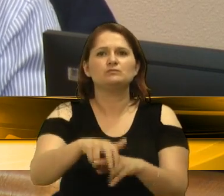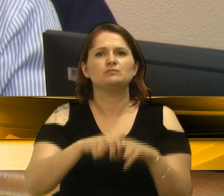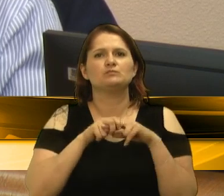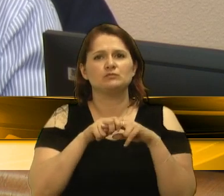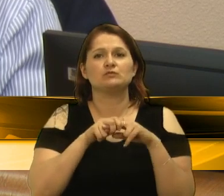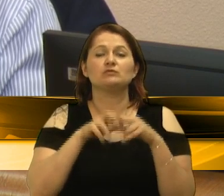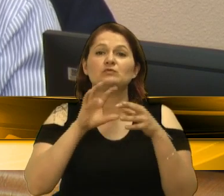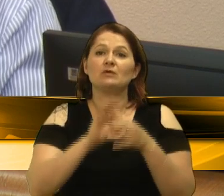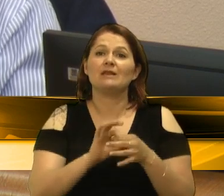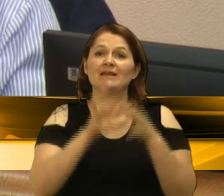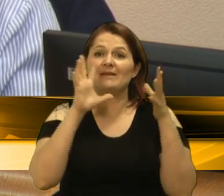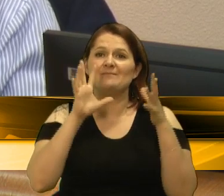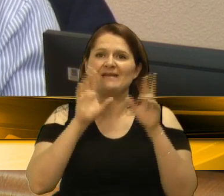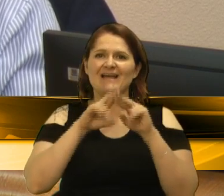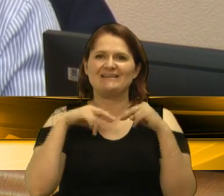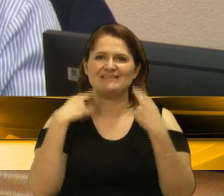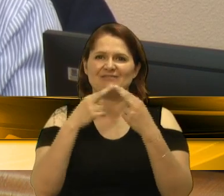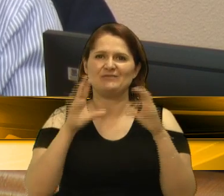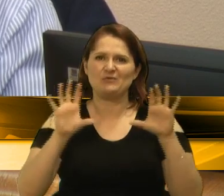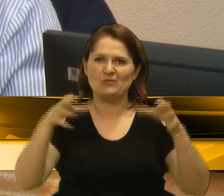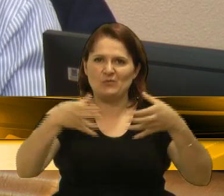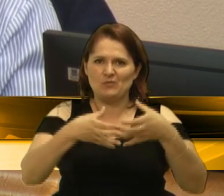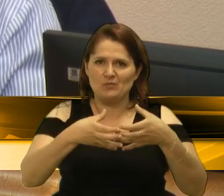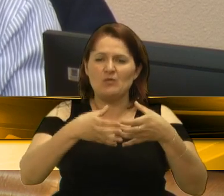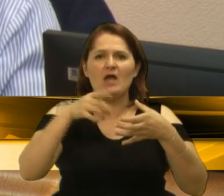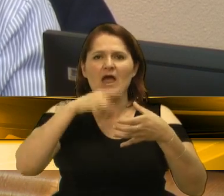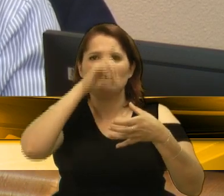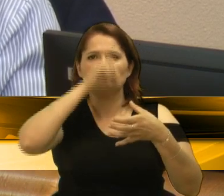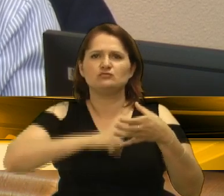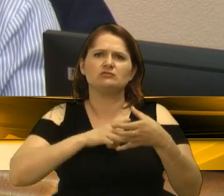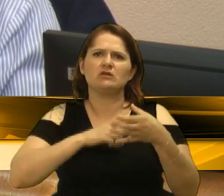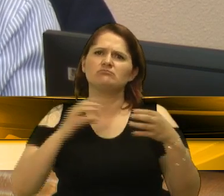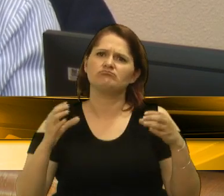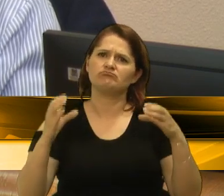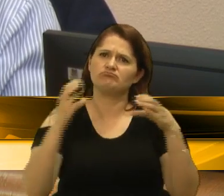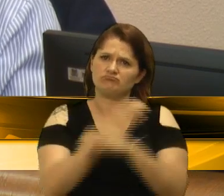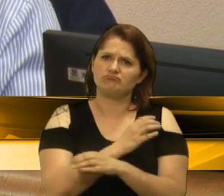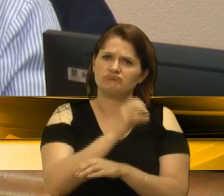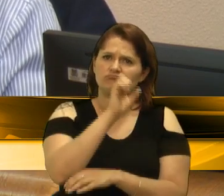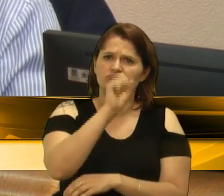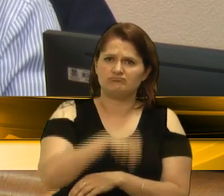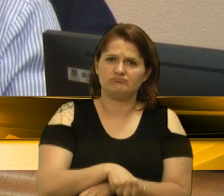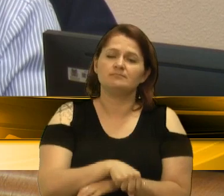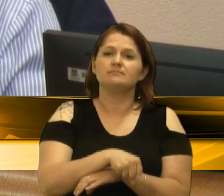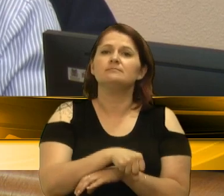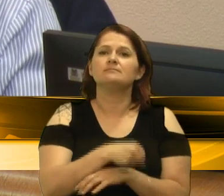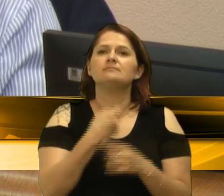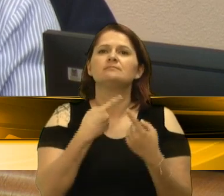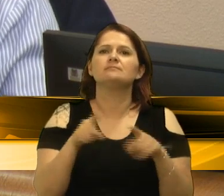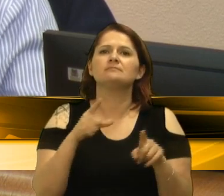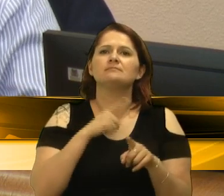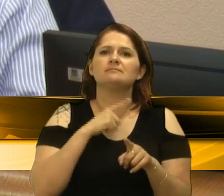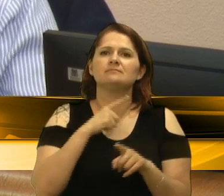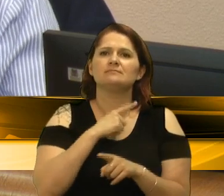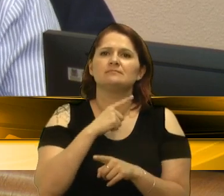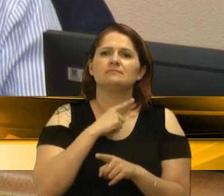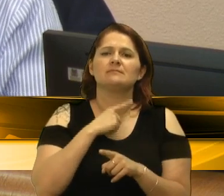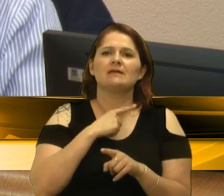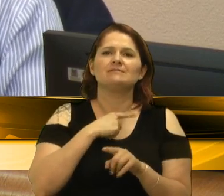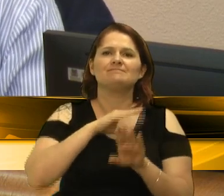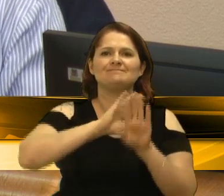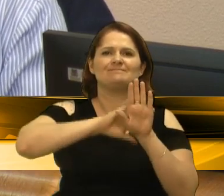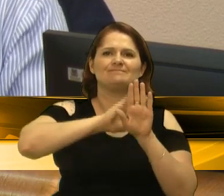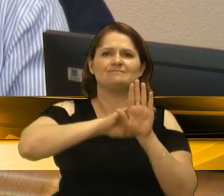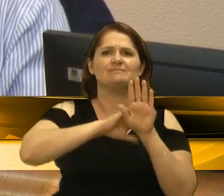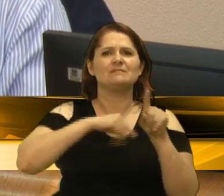direito absoluto, nenhum direito, aliás, ou é. Até mesmo os direitos havidos como fundamentais encontram limites explícitos e implícitos no texto